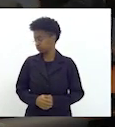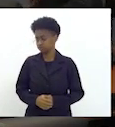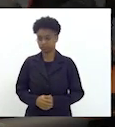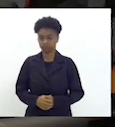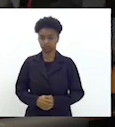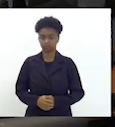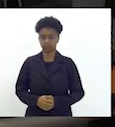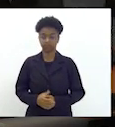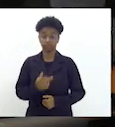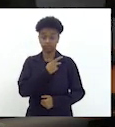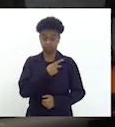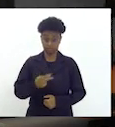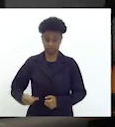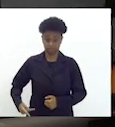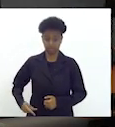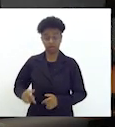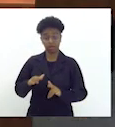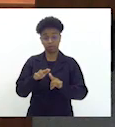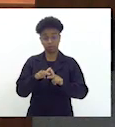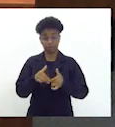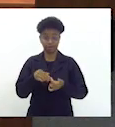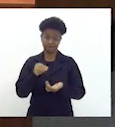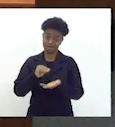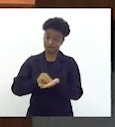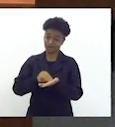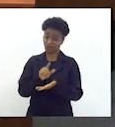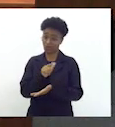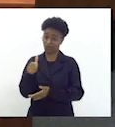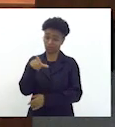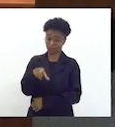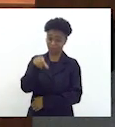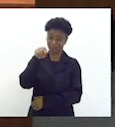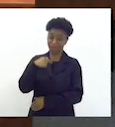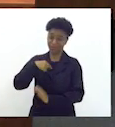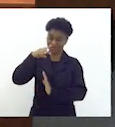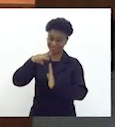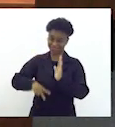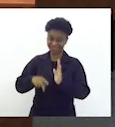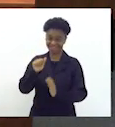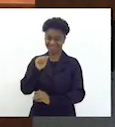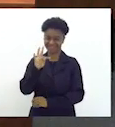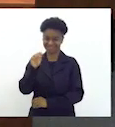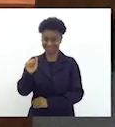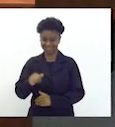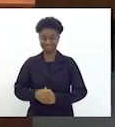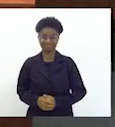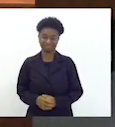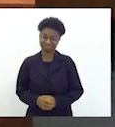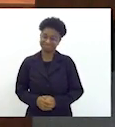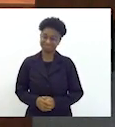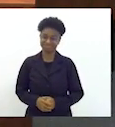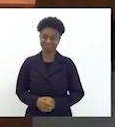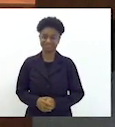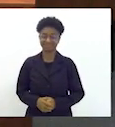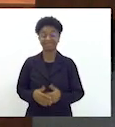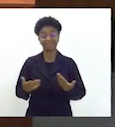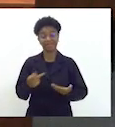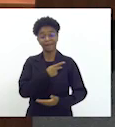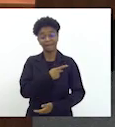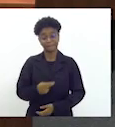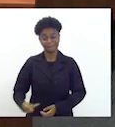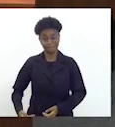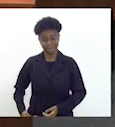seu presidente por ausência de alternativa eu vou ler senhor